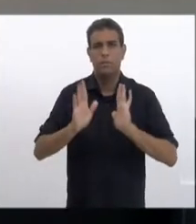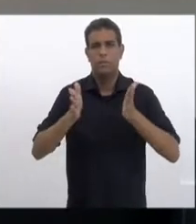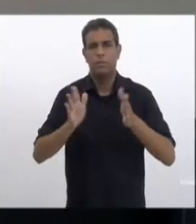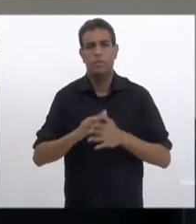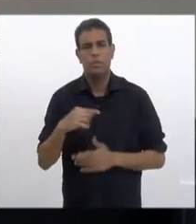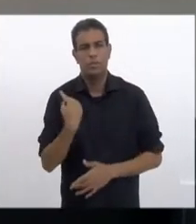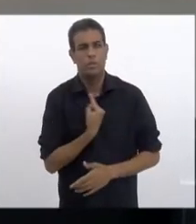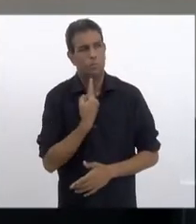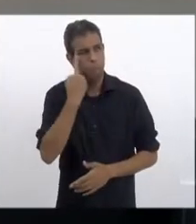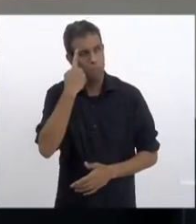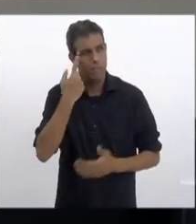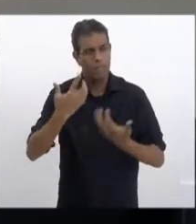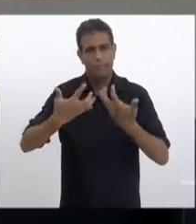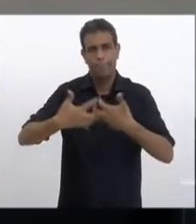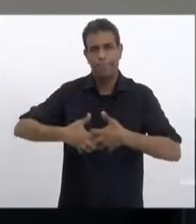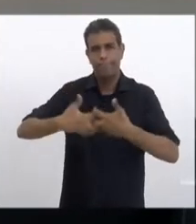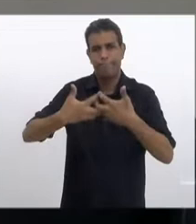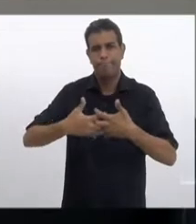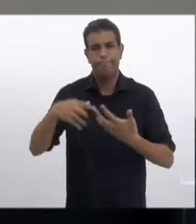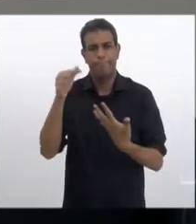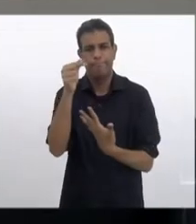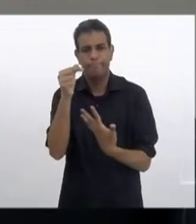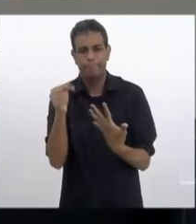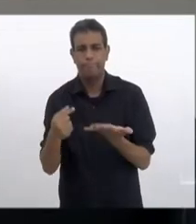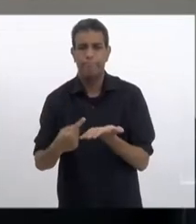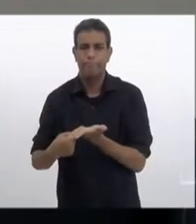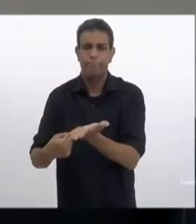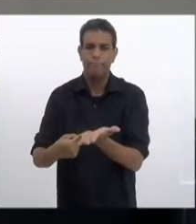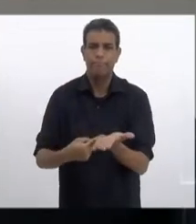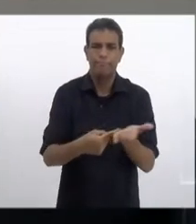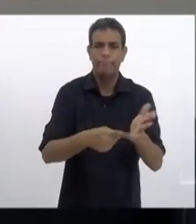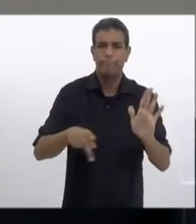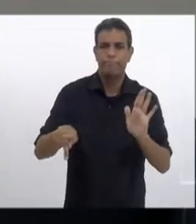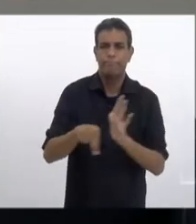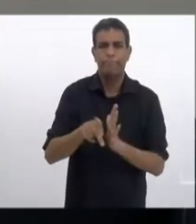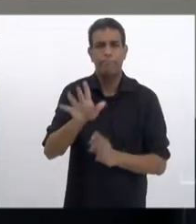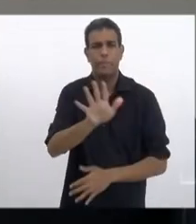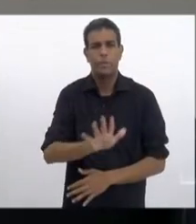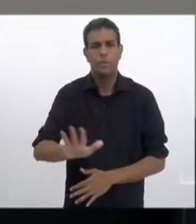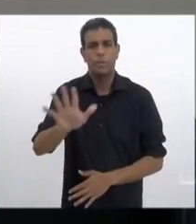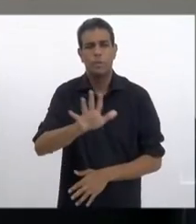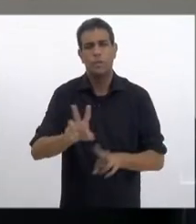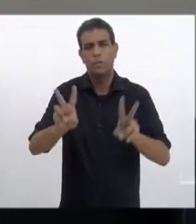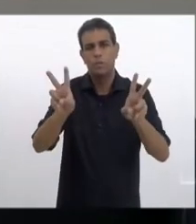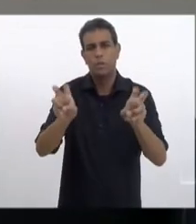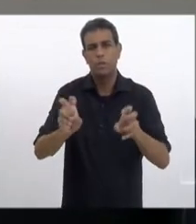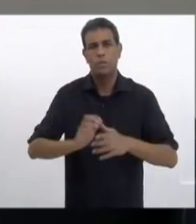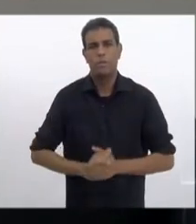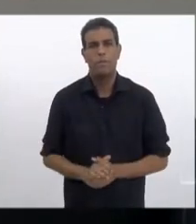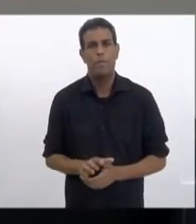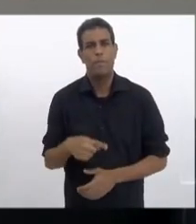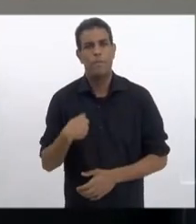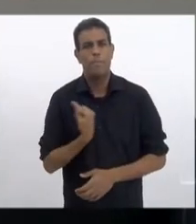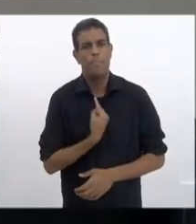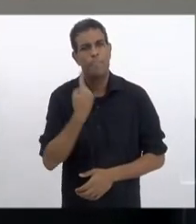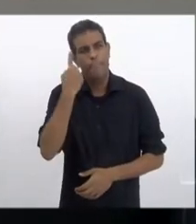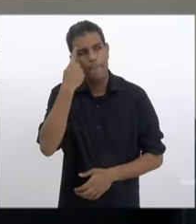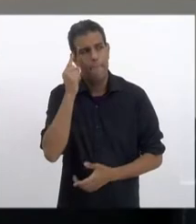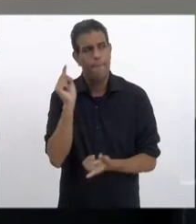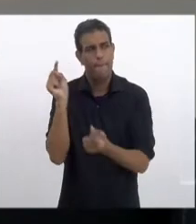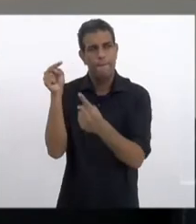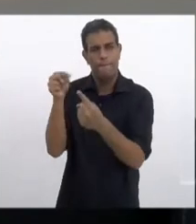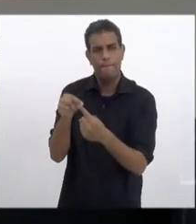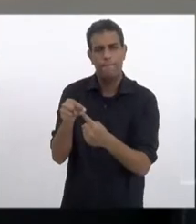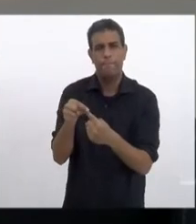que funcione em consonância com a política nacional sobre drogas, tendo sempre como meta